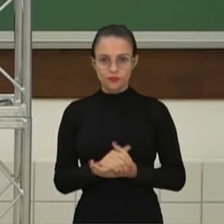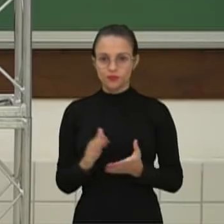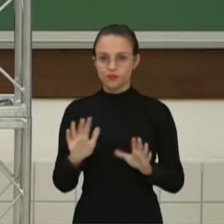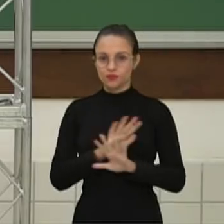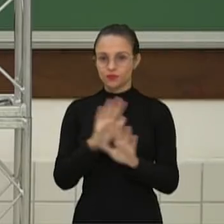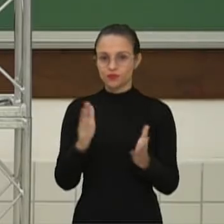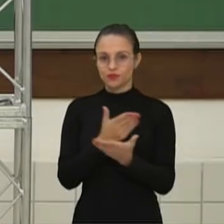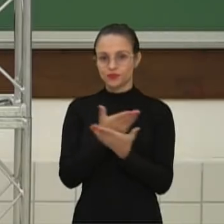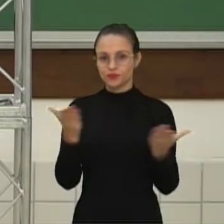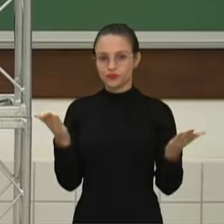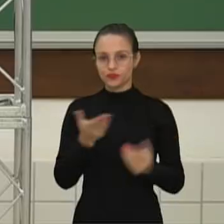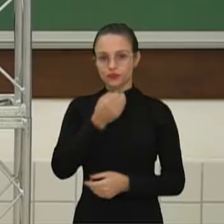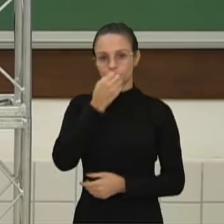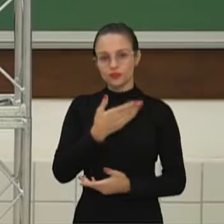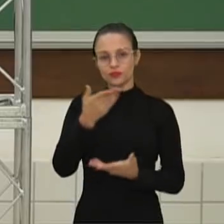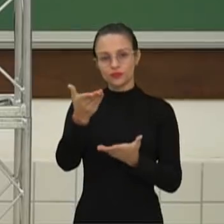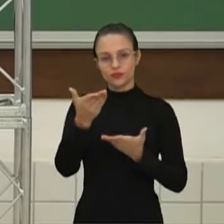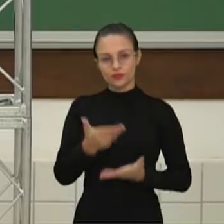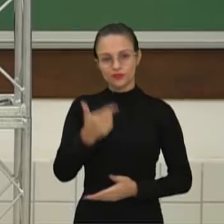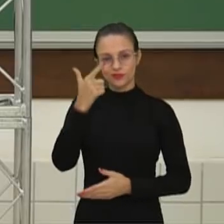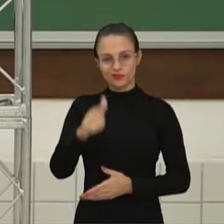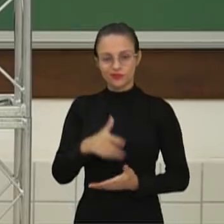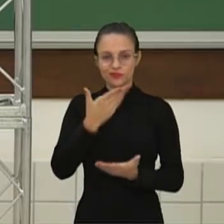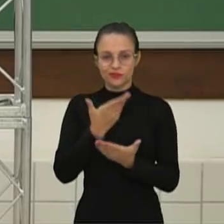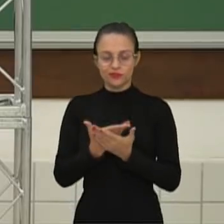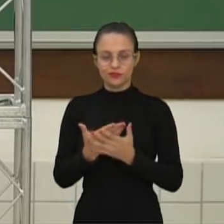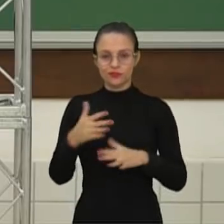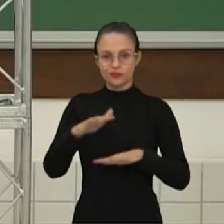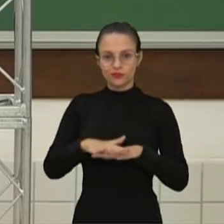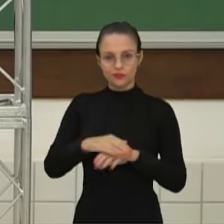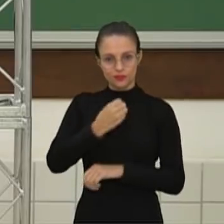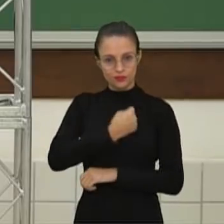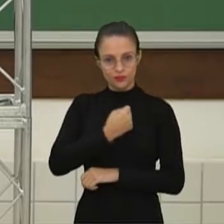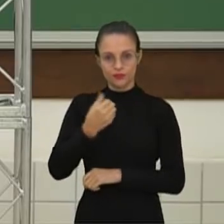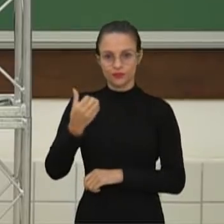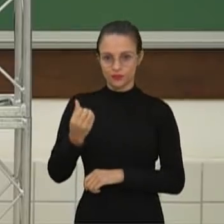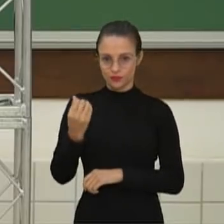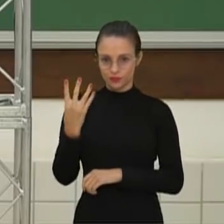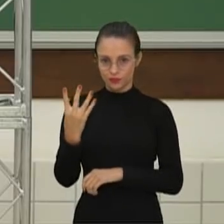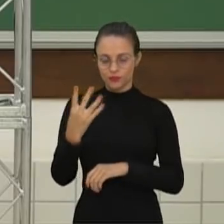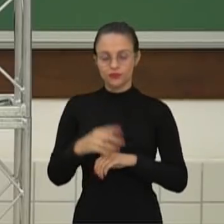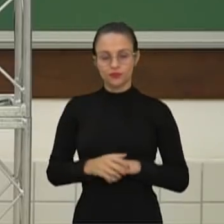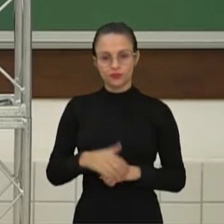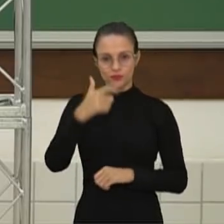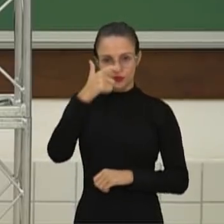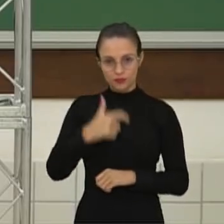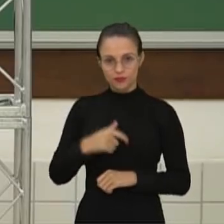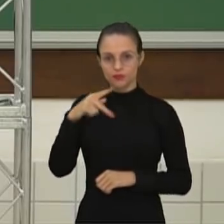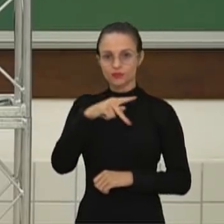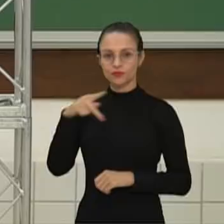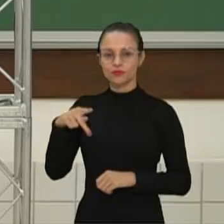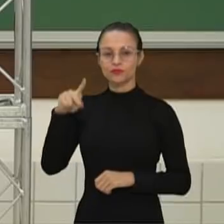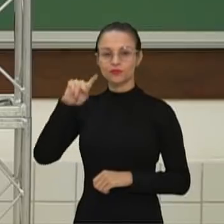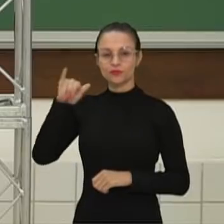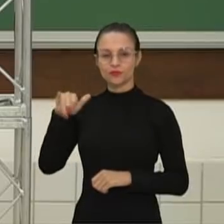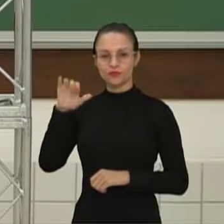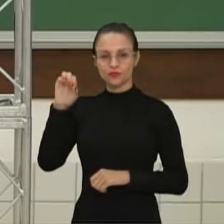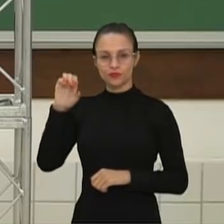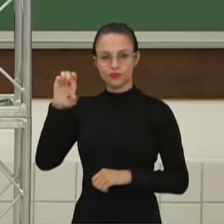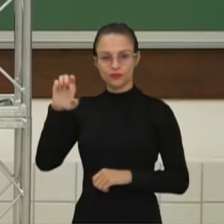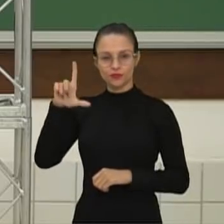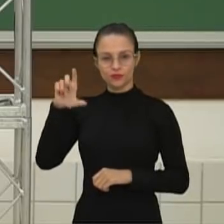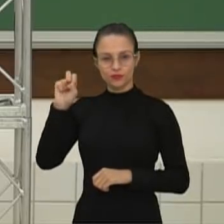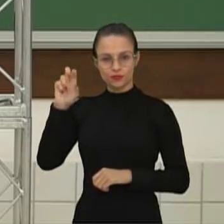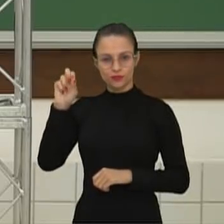Olá, sejam todos bem-vindos a mais uma aula de matemática, a número 64. Sou o professor Joelso e nessa aula nós